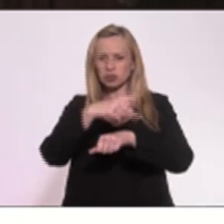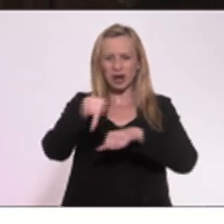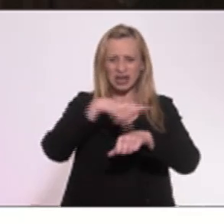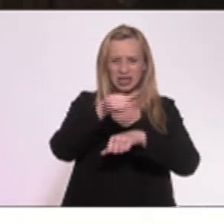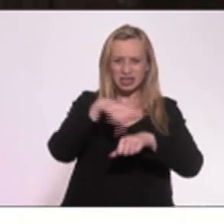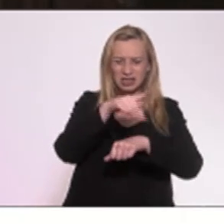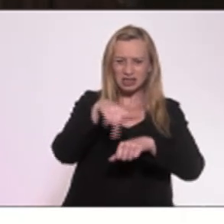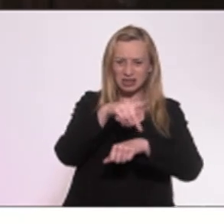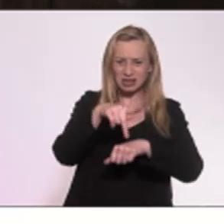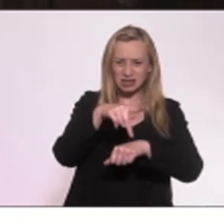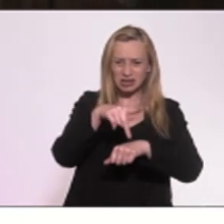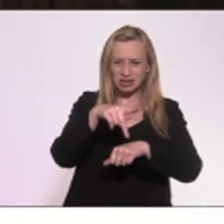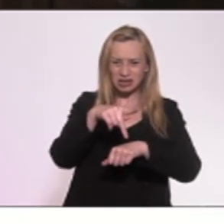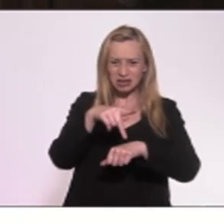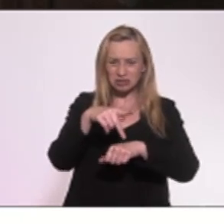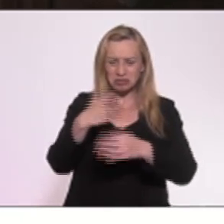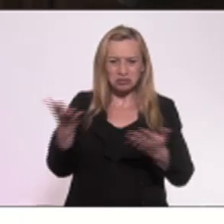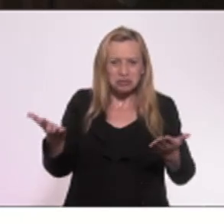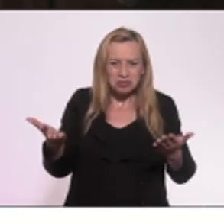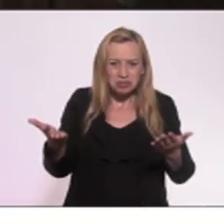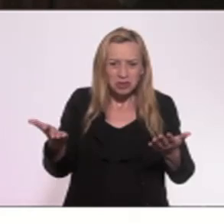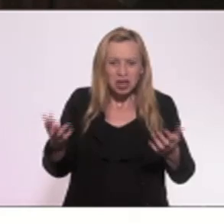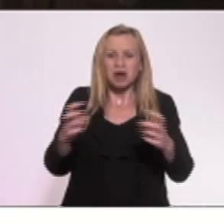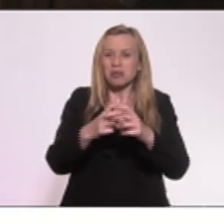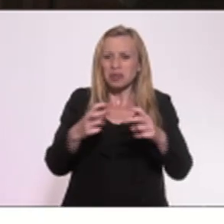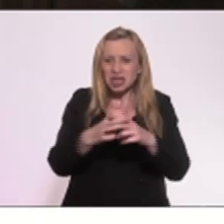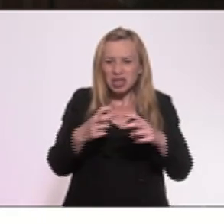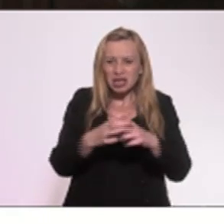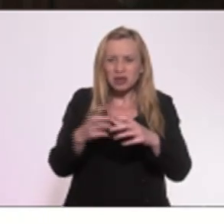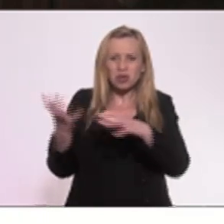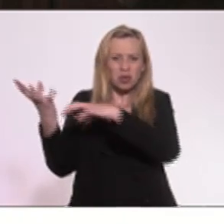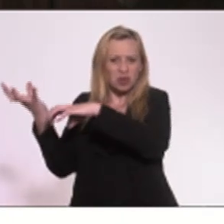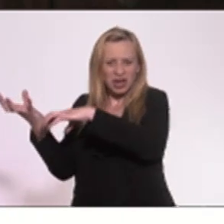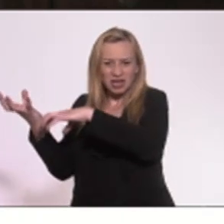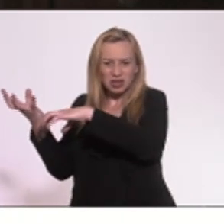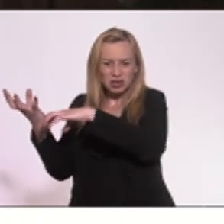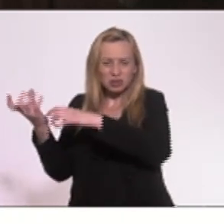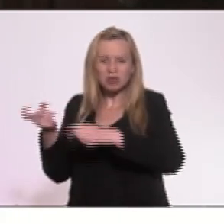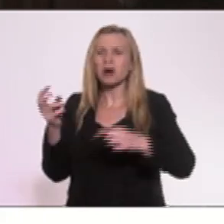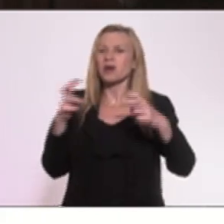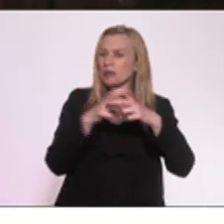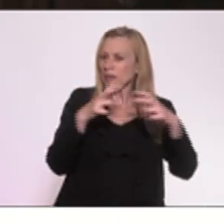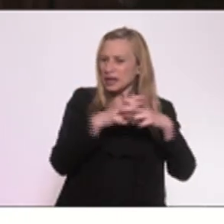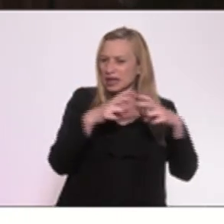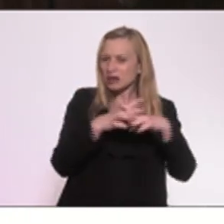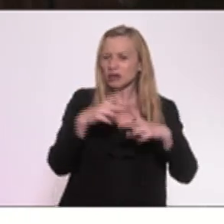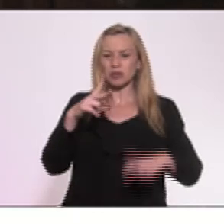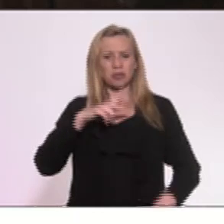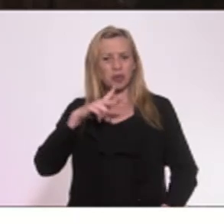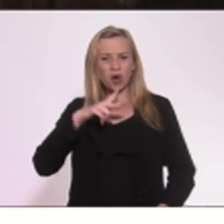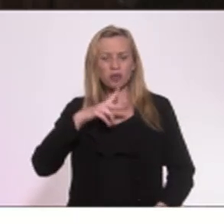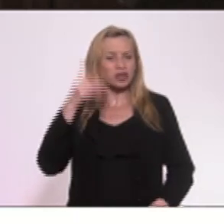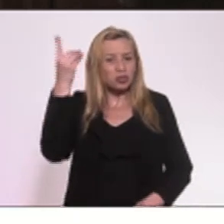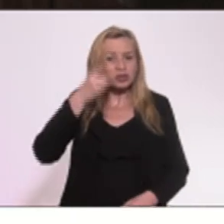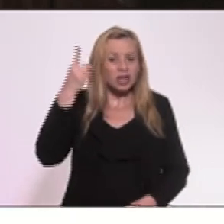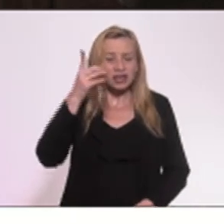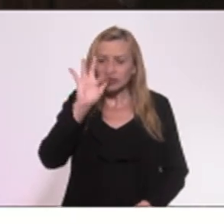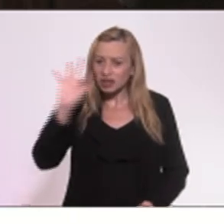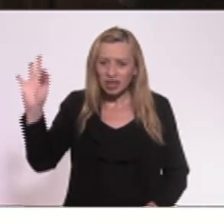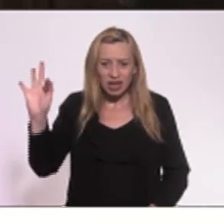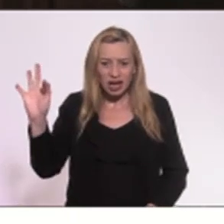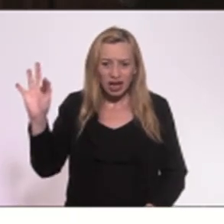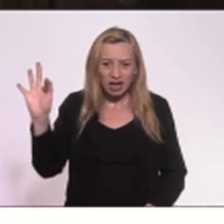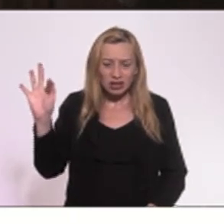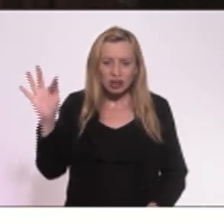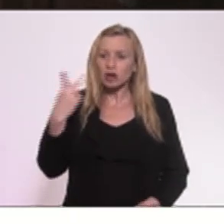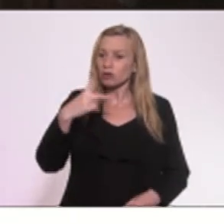de outros países, briga com o Congresso, briga com seus deputados federais, briga com o